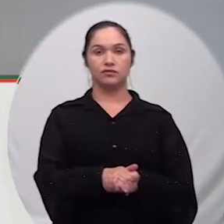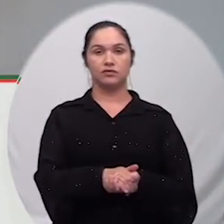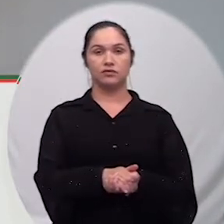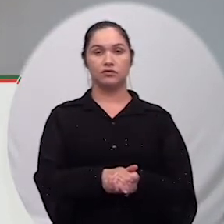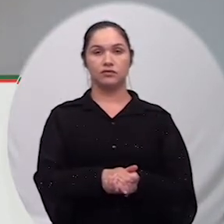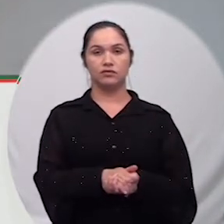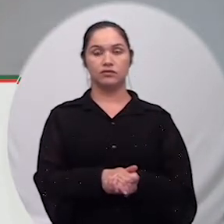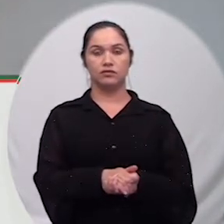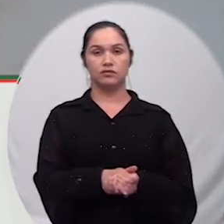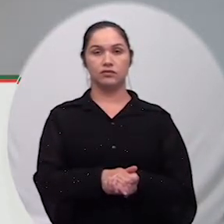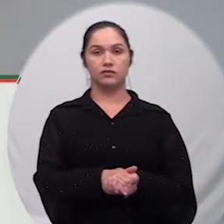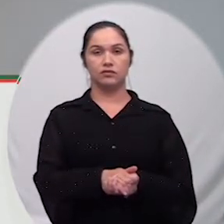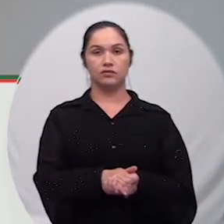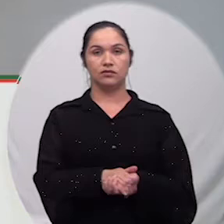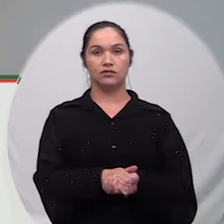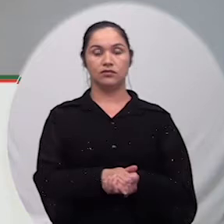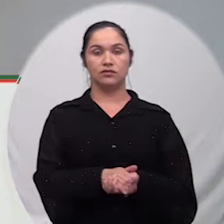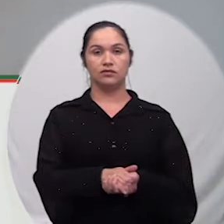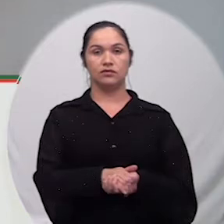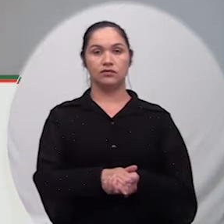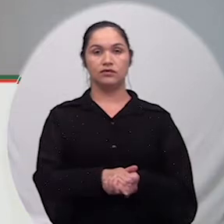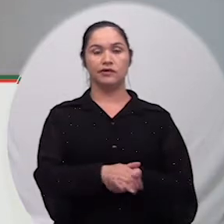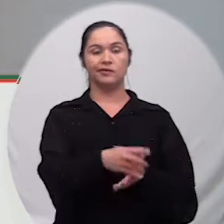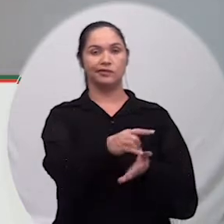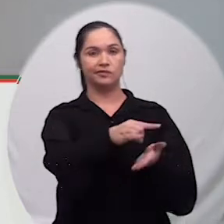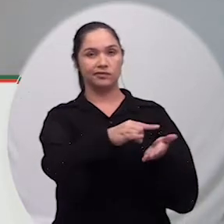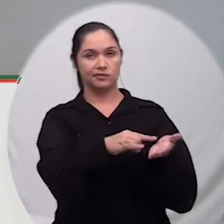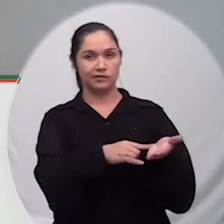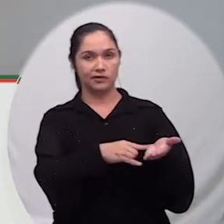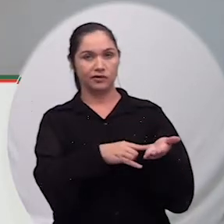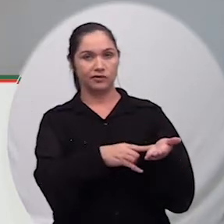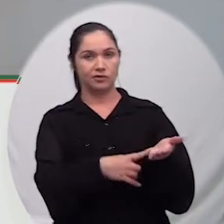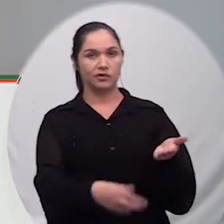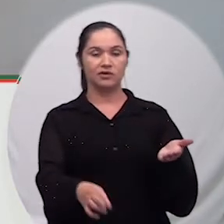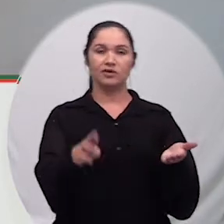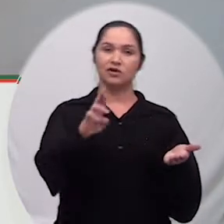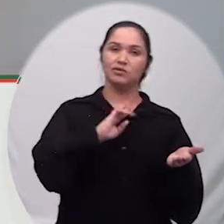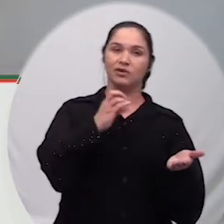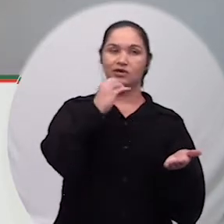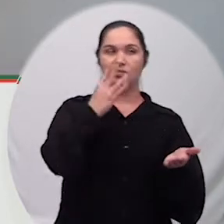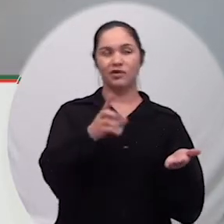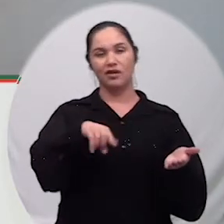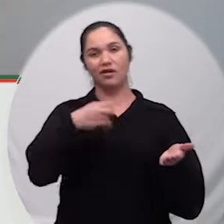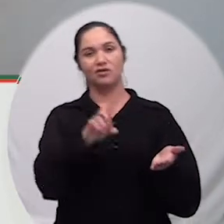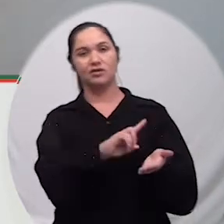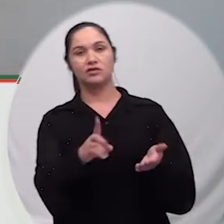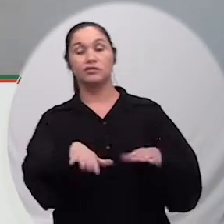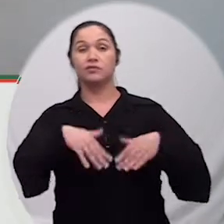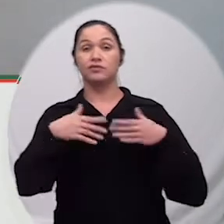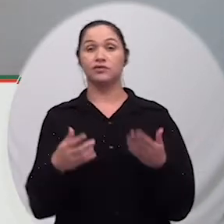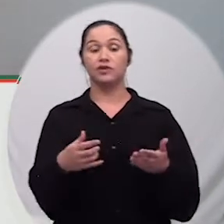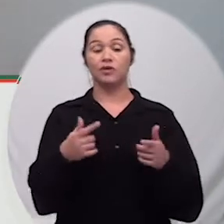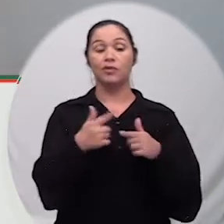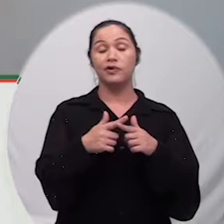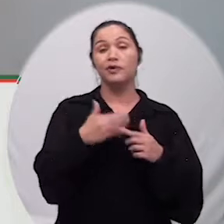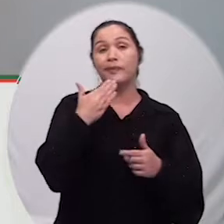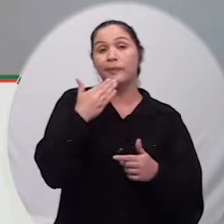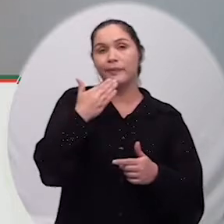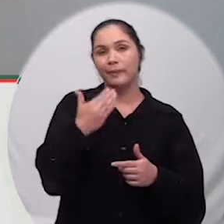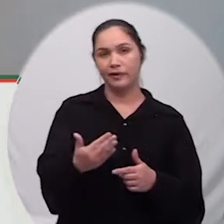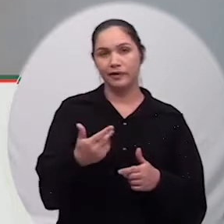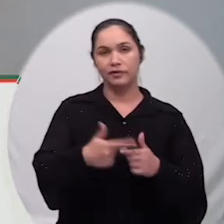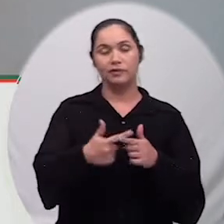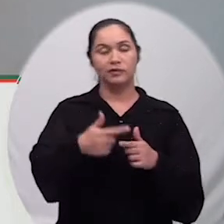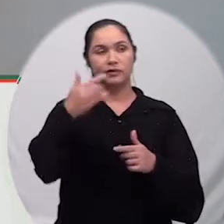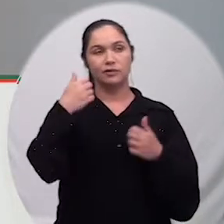bem respondida, nem sempre bem respondidas, algumas fielmente, outras não, né? Então são momentos para a gente confirmar as coisas estão